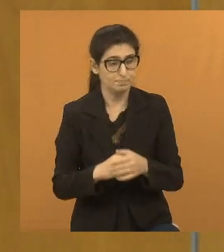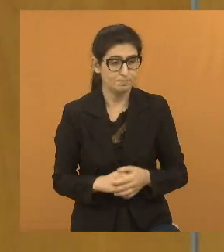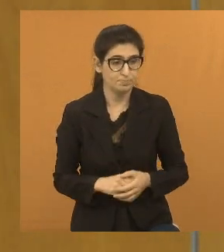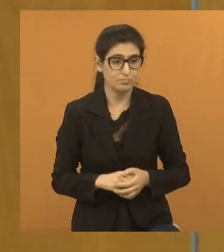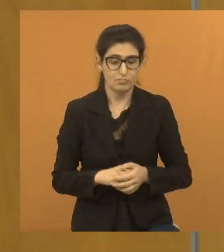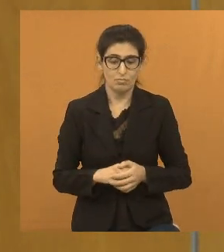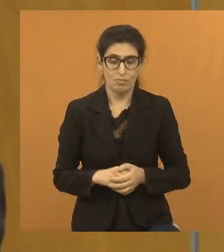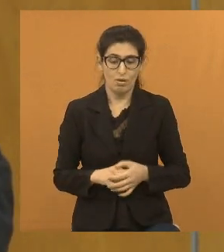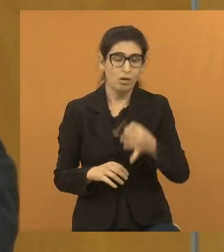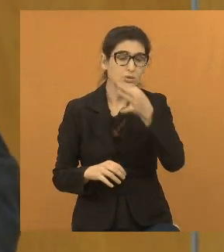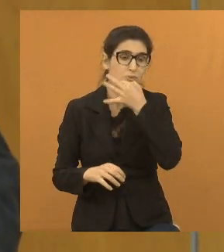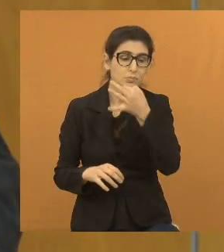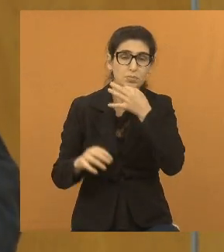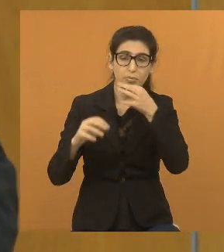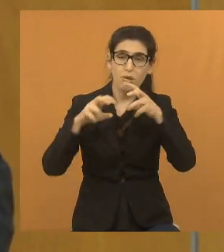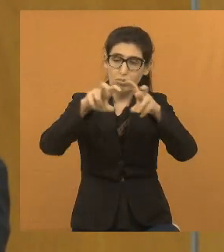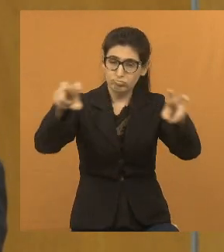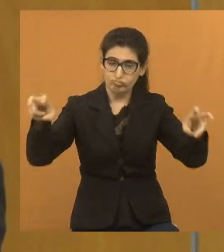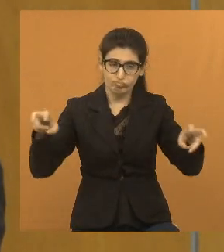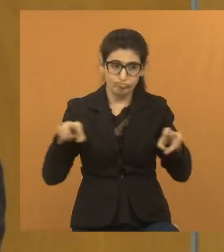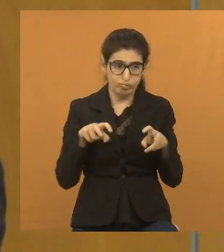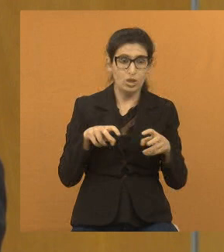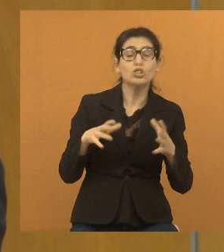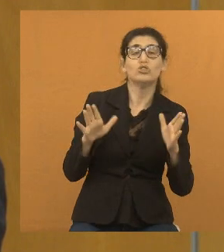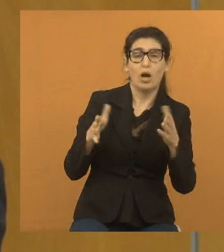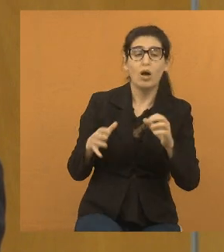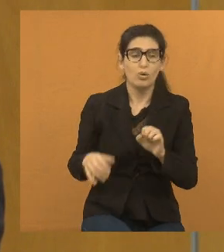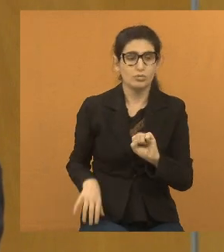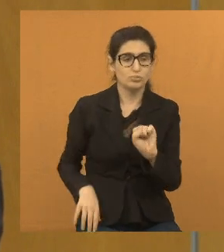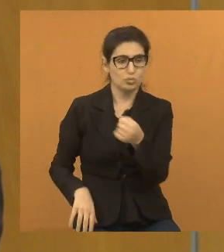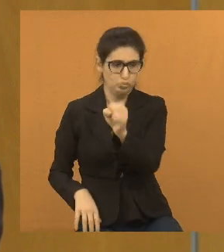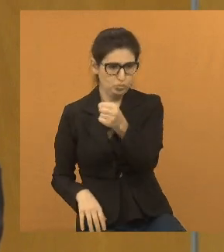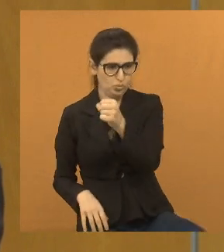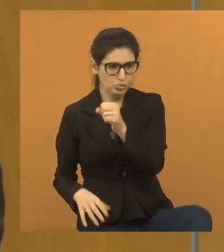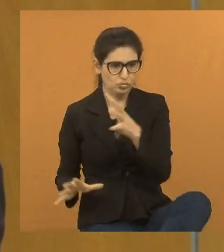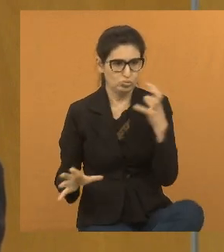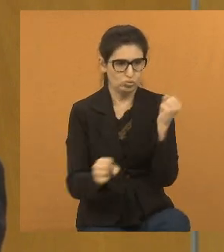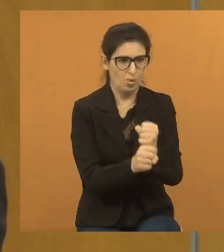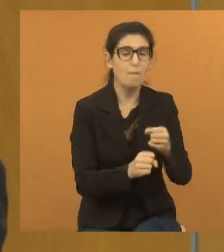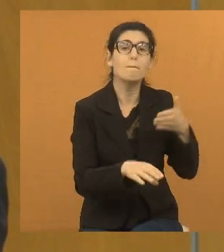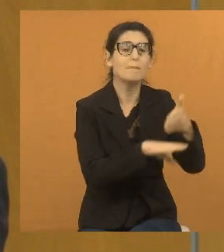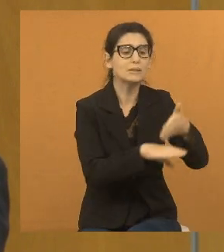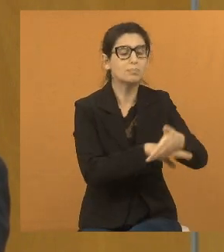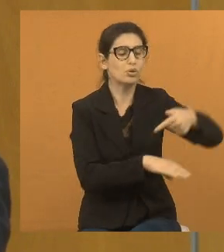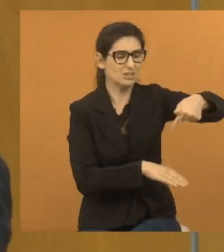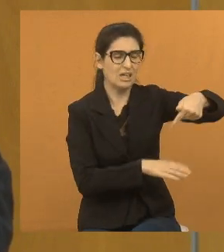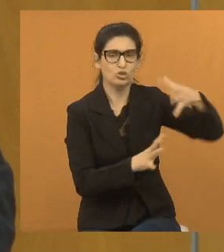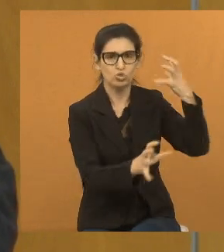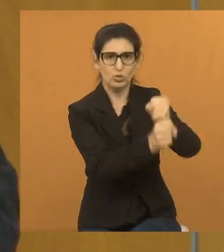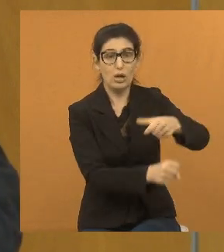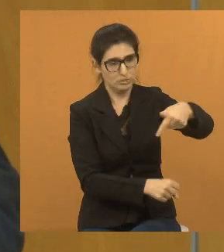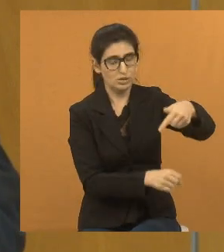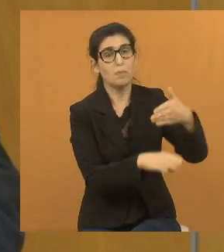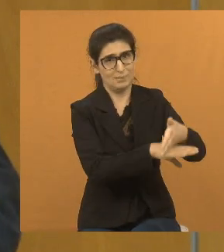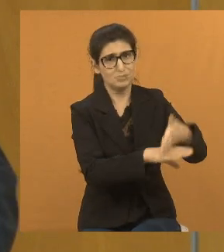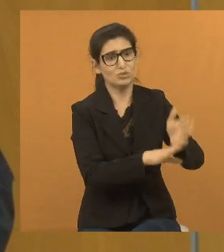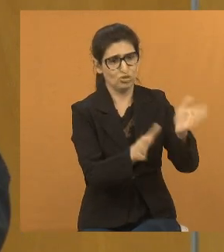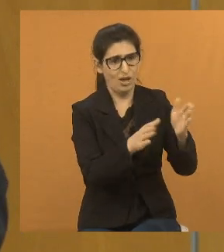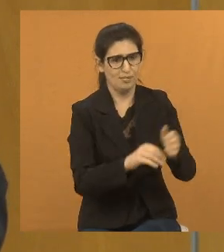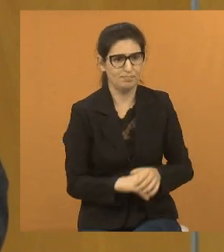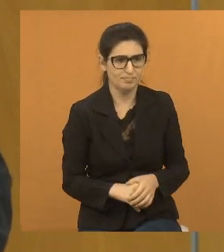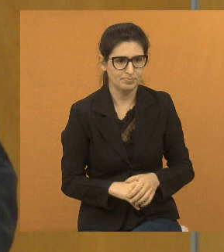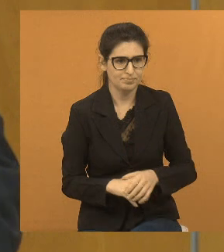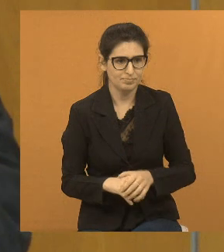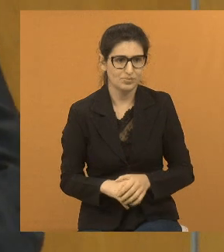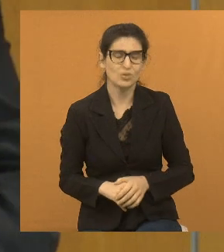Audiência pública que foram 8, eu participei acho que de 7, infelizmente, quando teve audiência pública